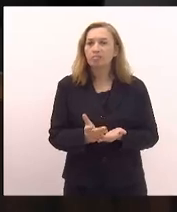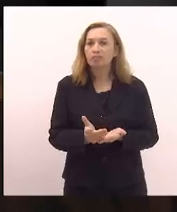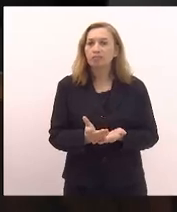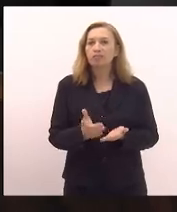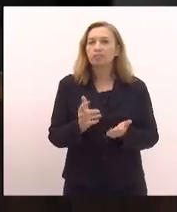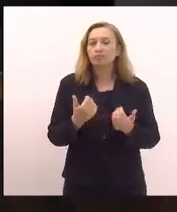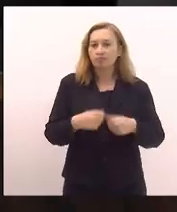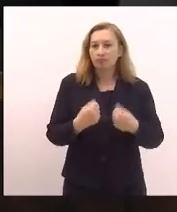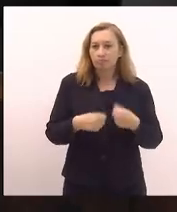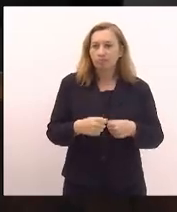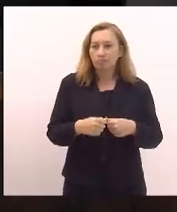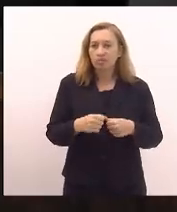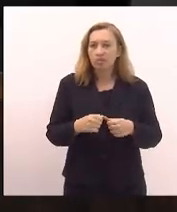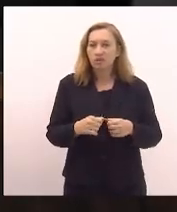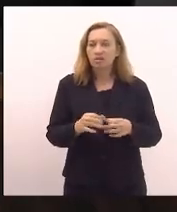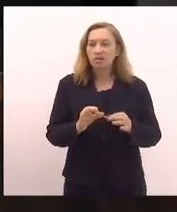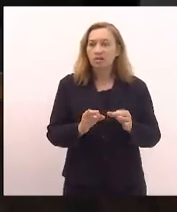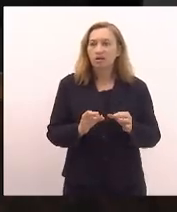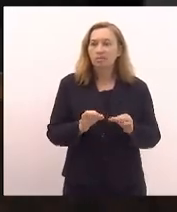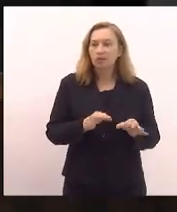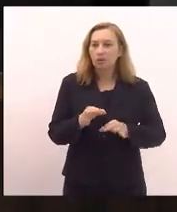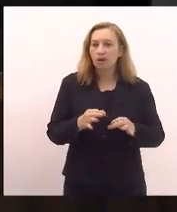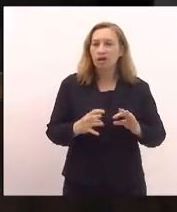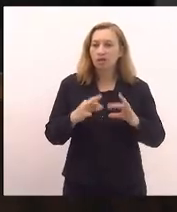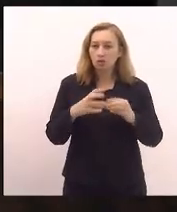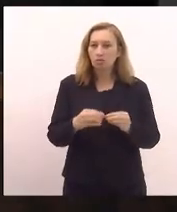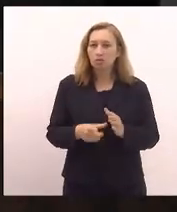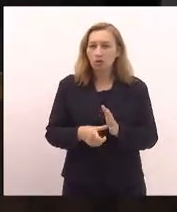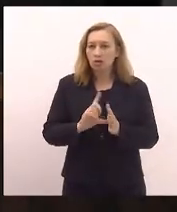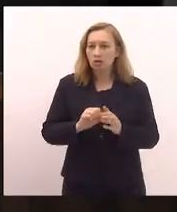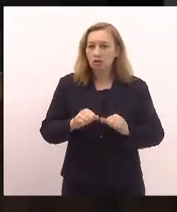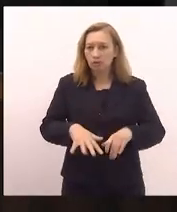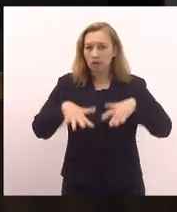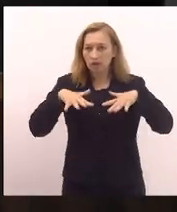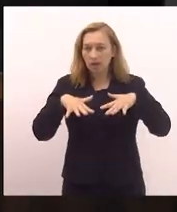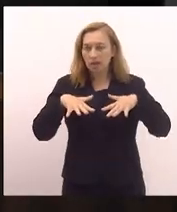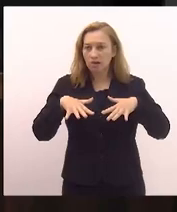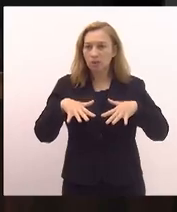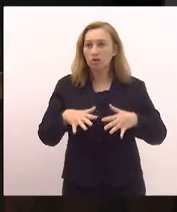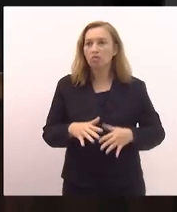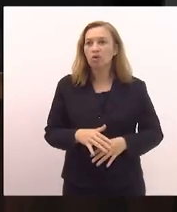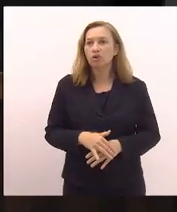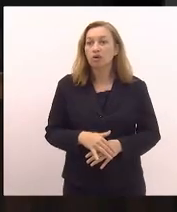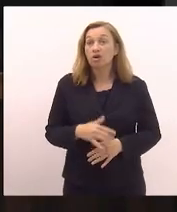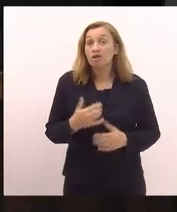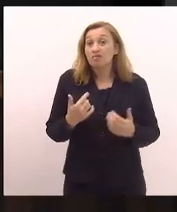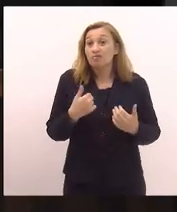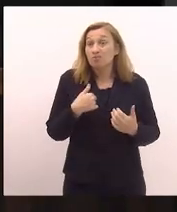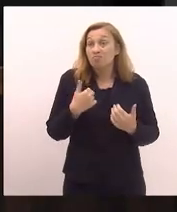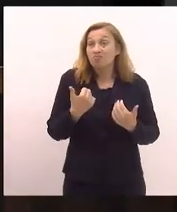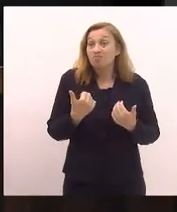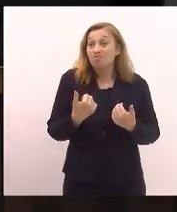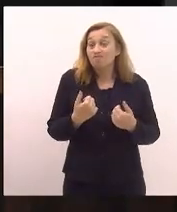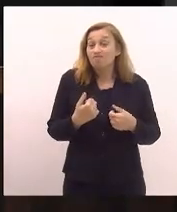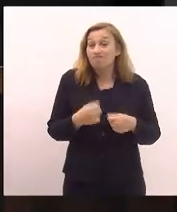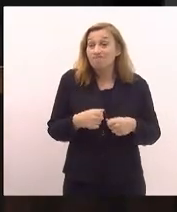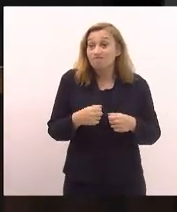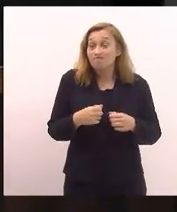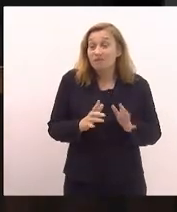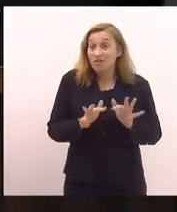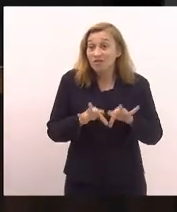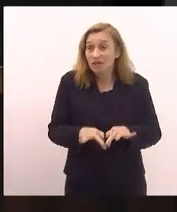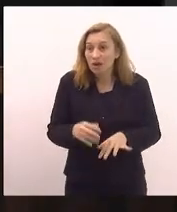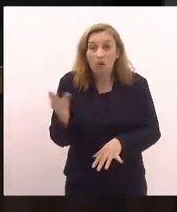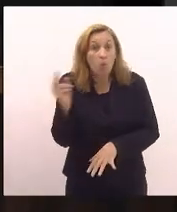precisa reservar o plenário, tudo com antecedência. E eu vou ter que, assim que encerrar,